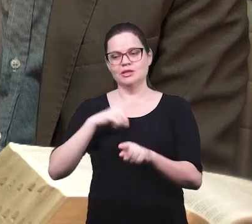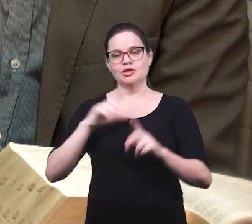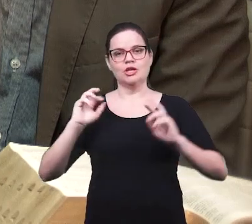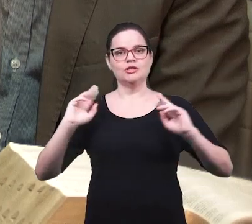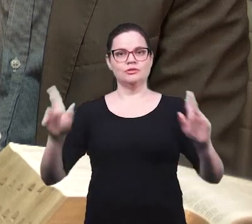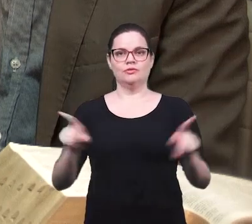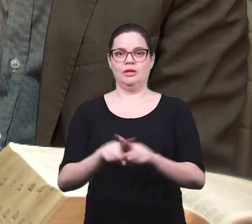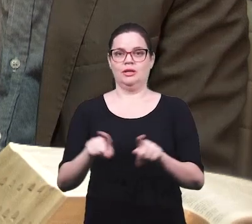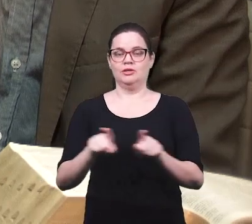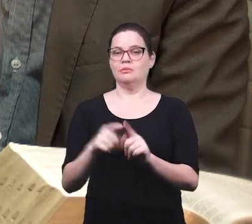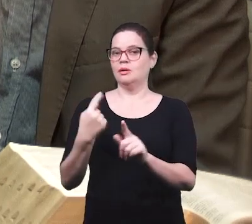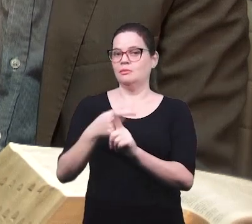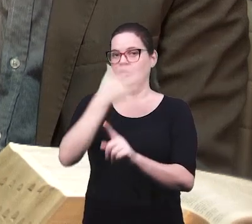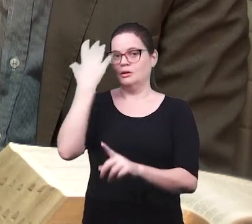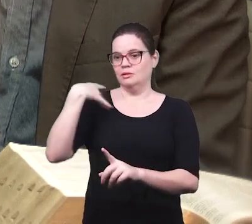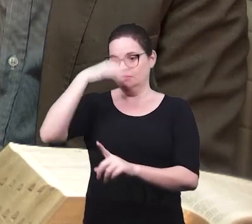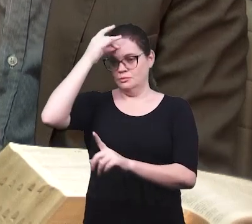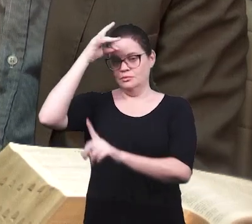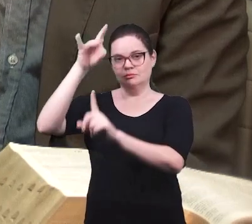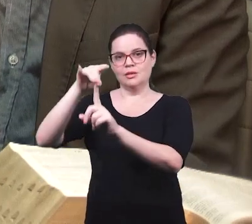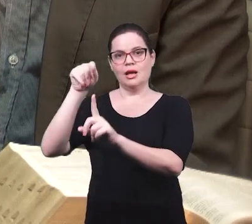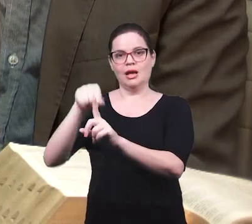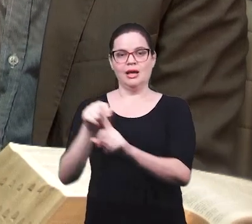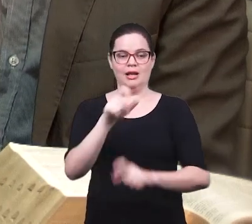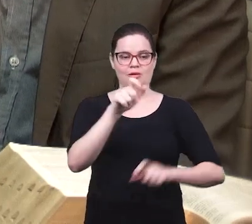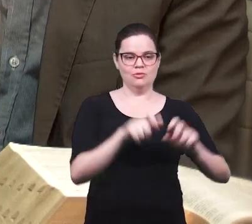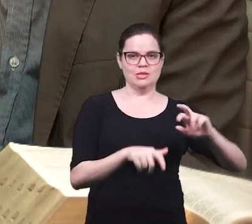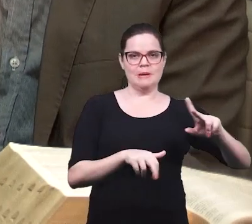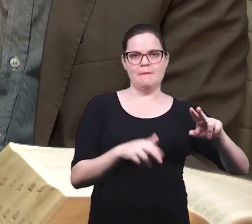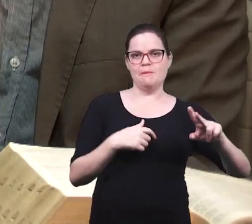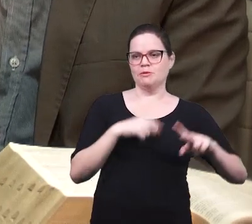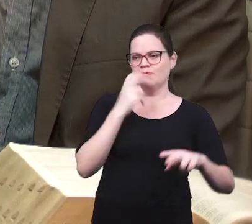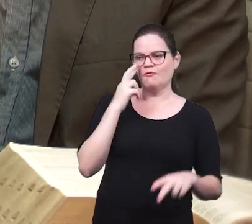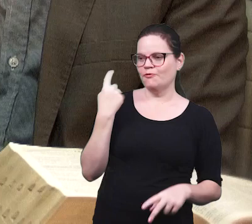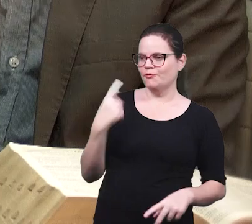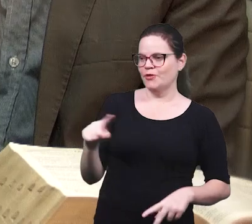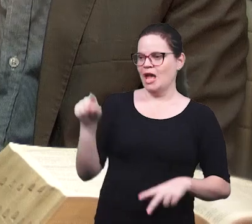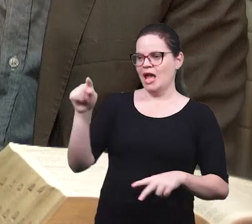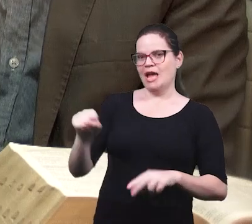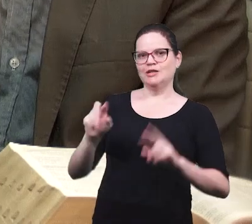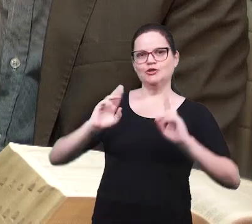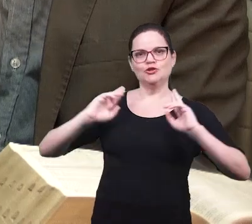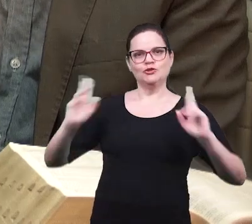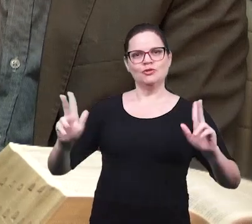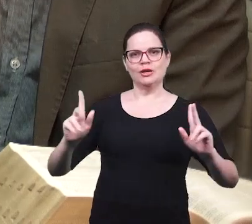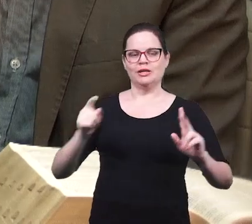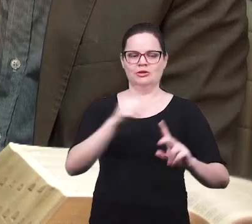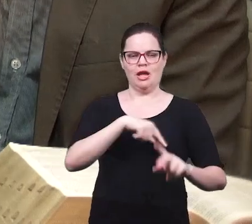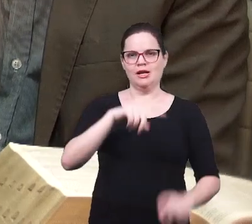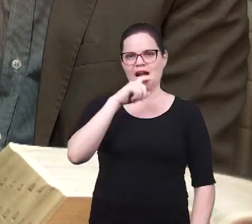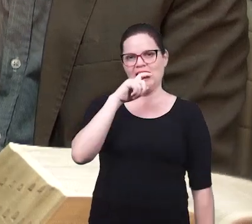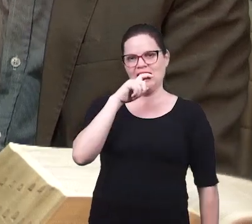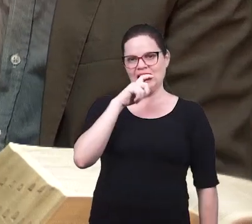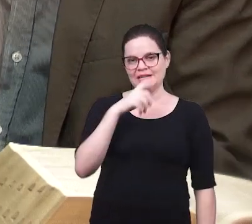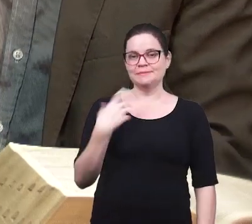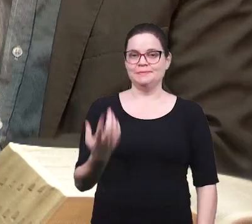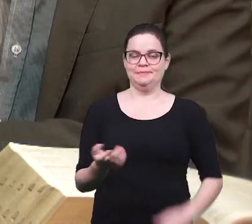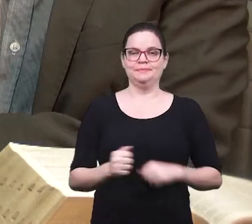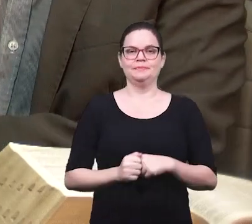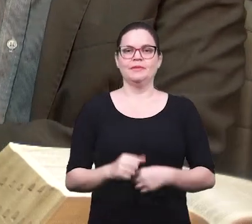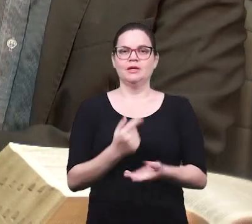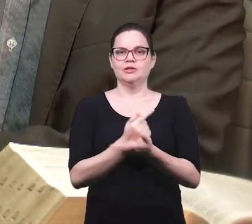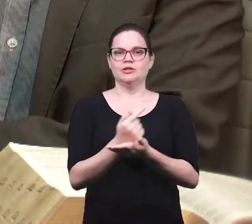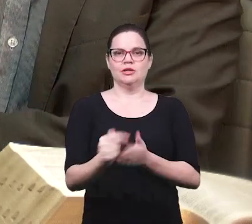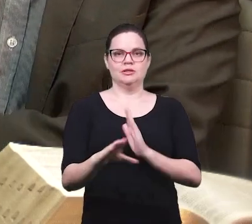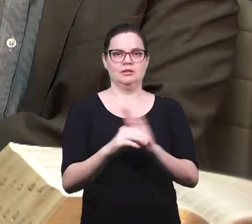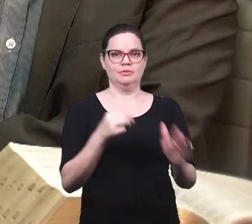do Espírito Santo ou o brilho do Espírito do Senhor sobre ele despertou inveja. Sim. Né? E a palavra ela menciona em